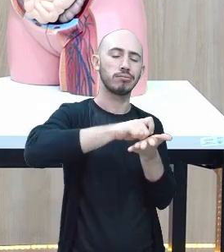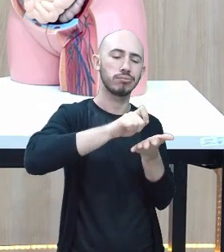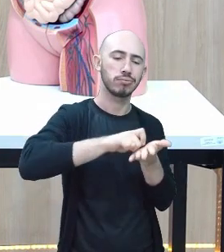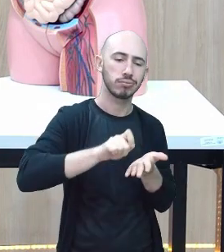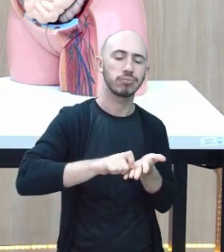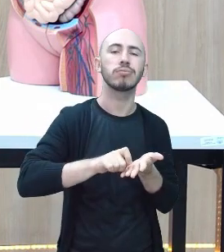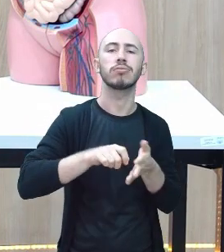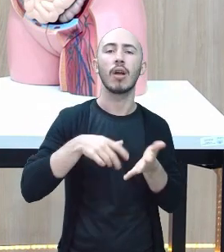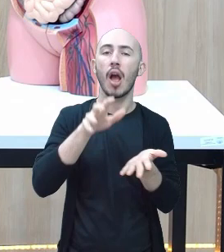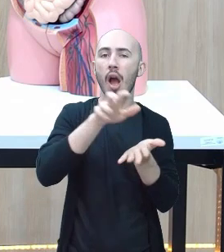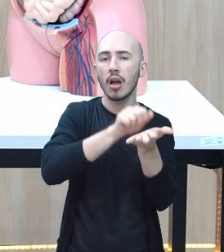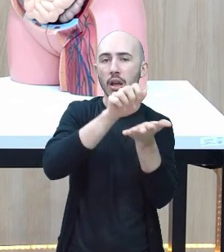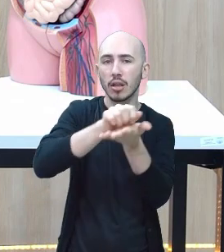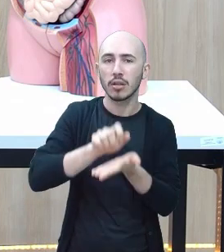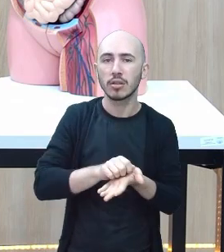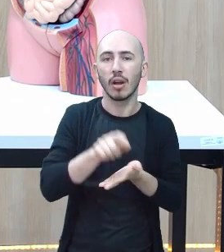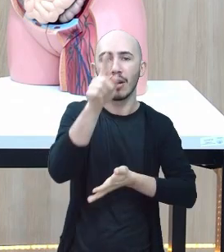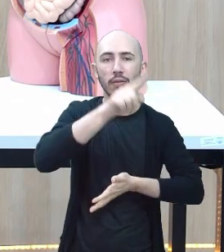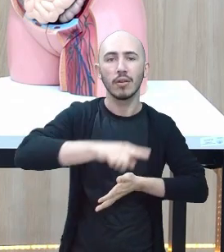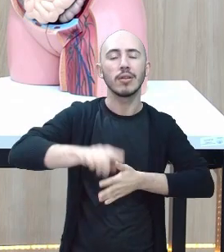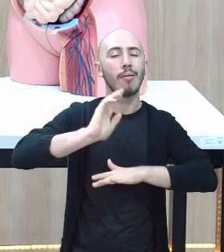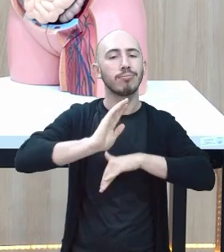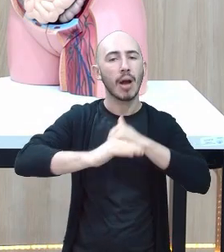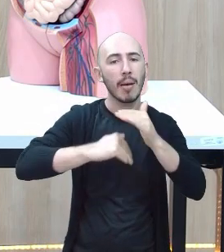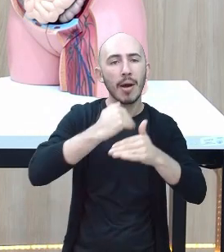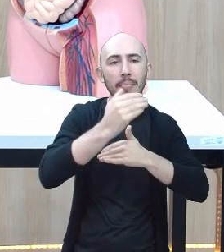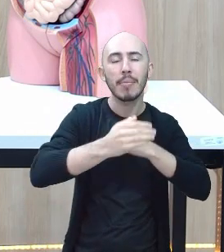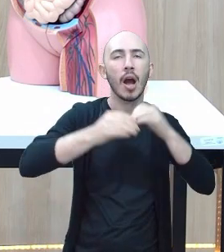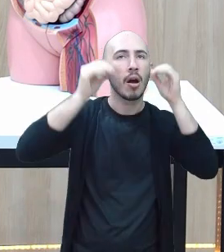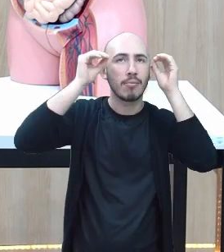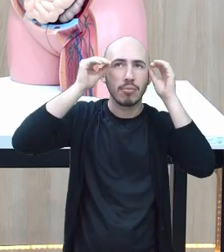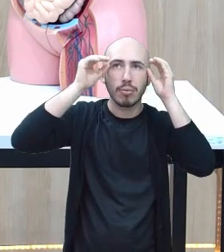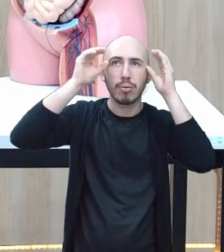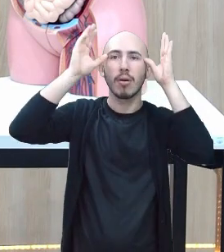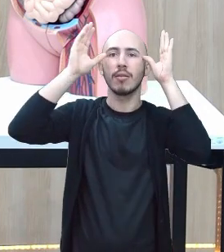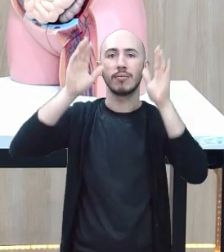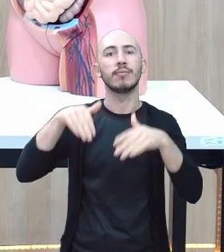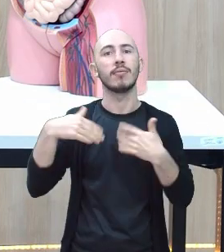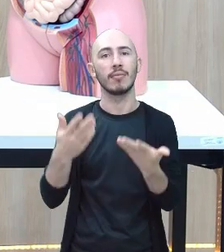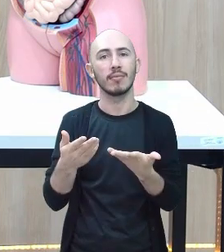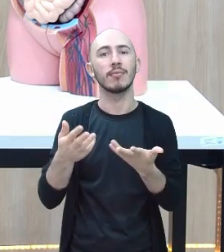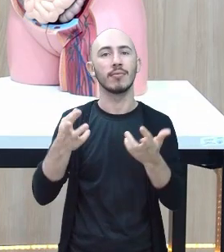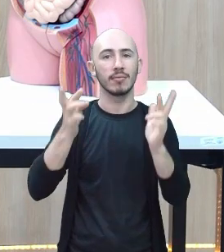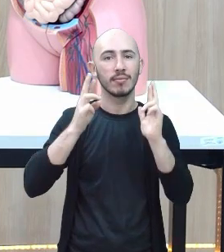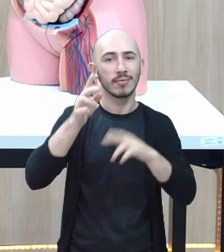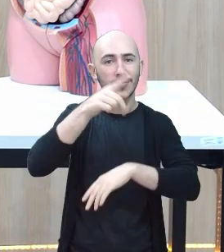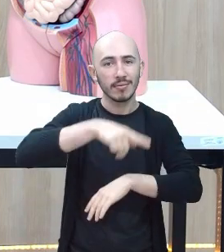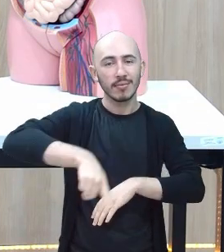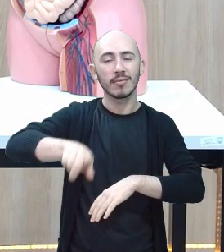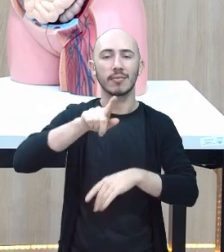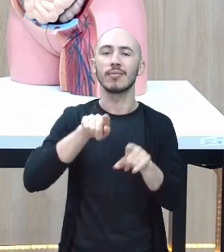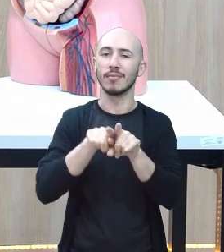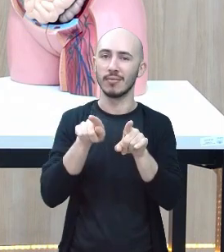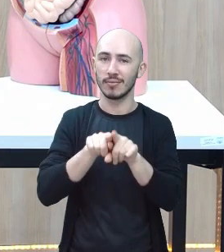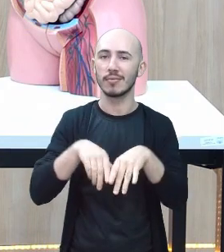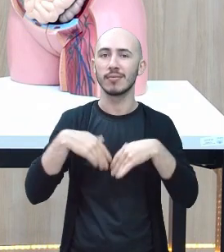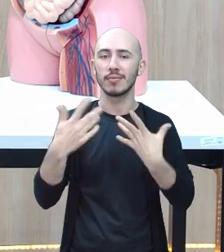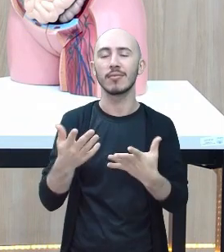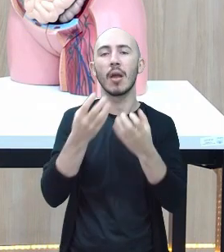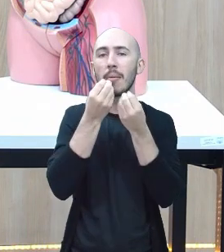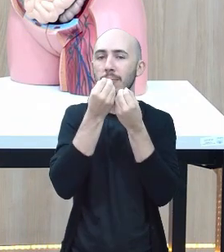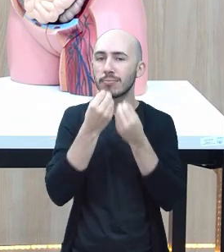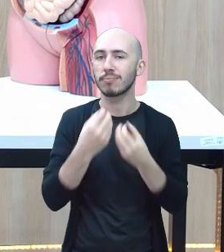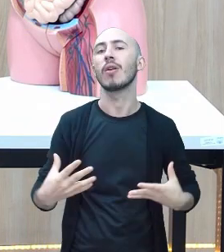vão gravando isso para adquirir cada dia mais conhecimento. Eu conto com vocês, sei que vocês estão